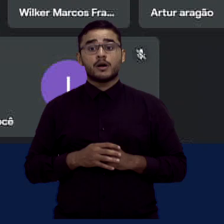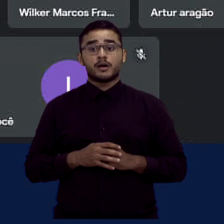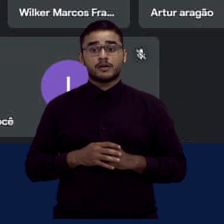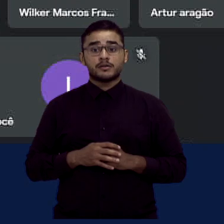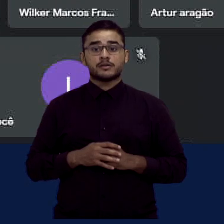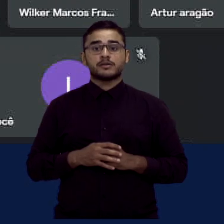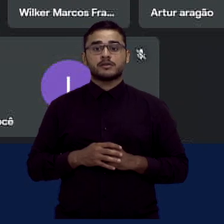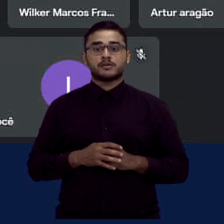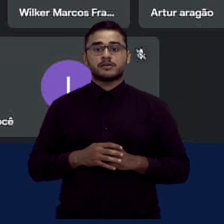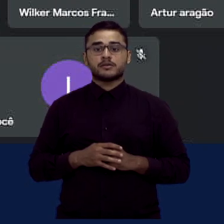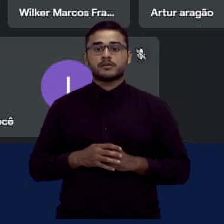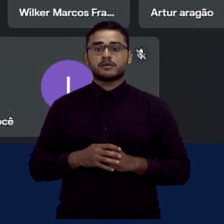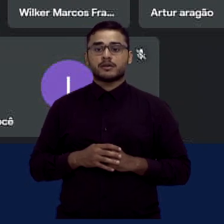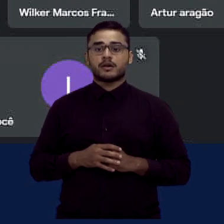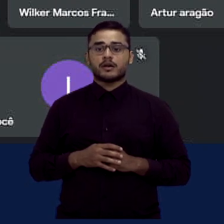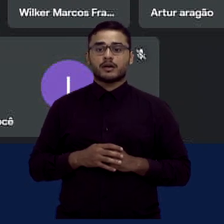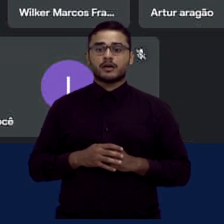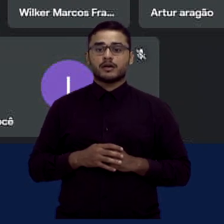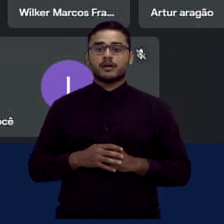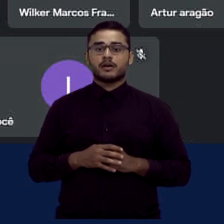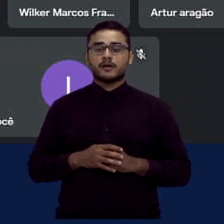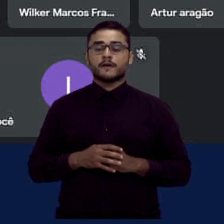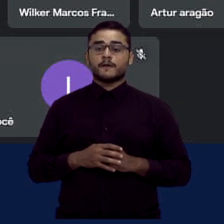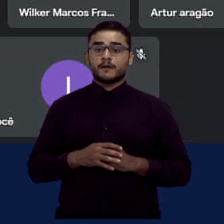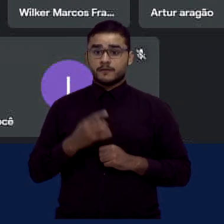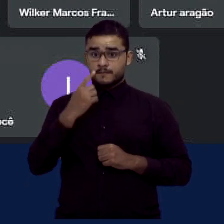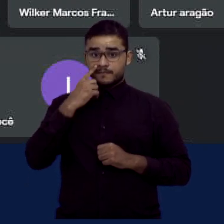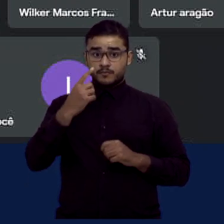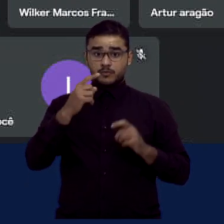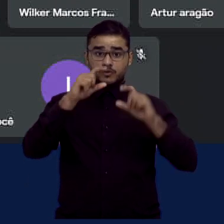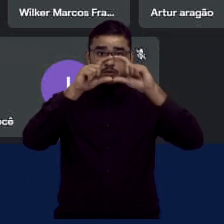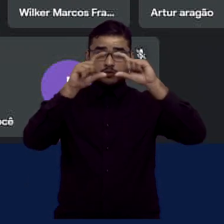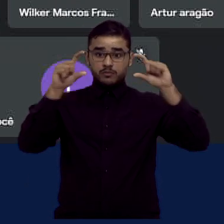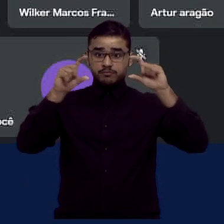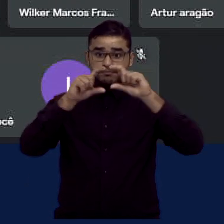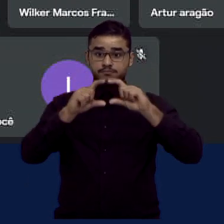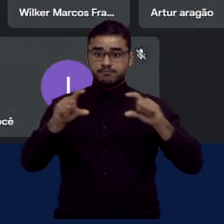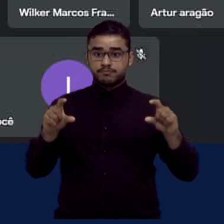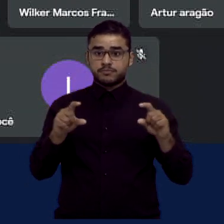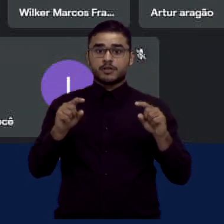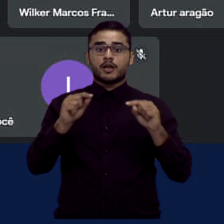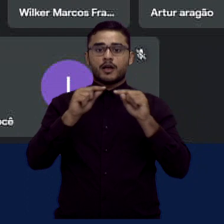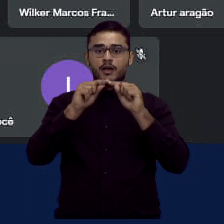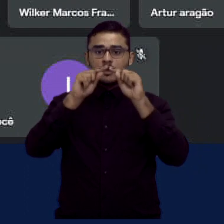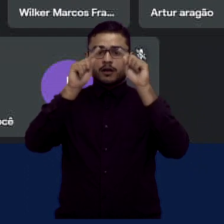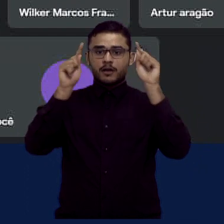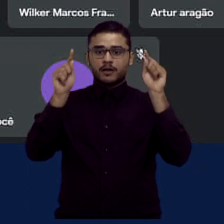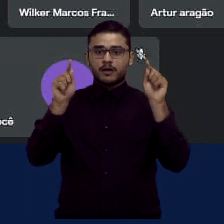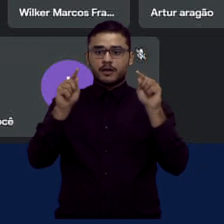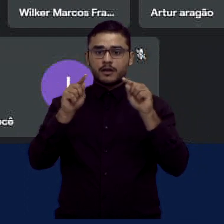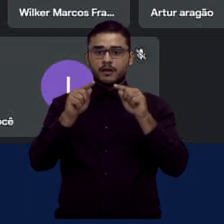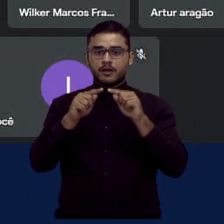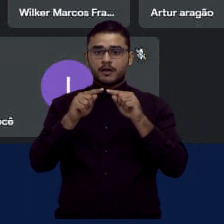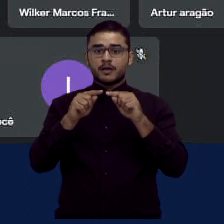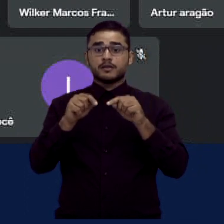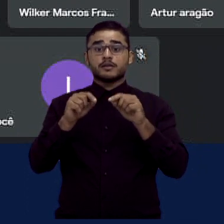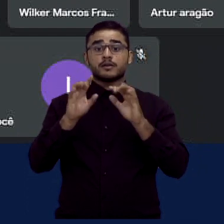esse movimento circular nesses dois últimos quadros, que está um abaixo, um acima do outro, um abaixo do outro. Tudo bem?